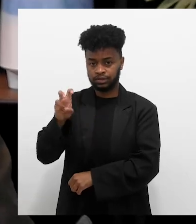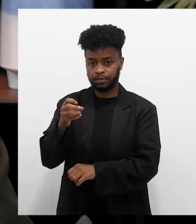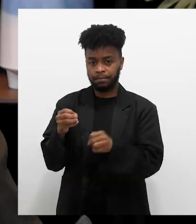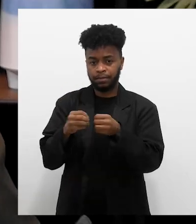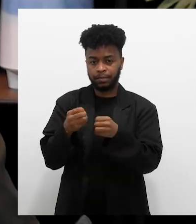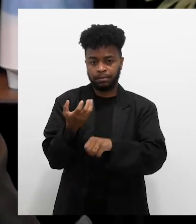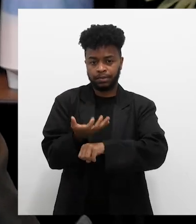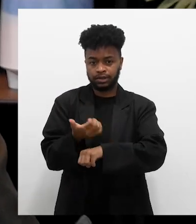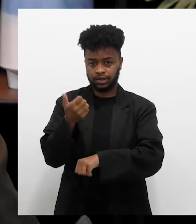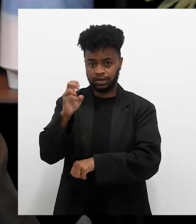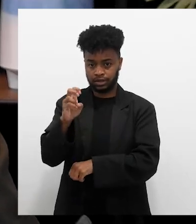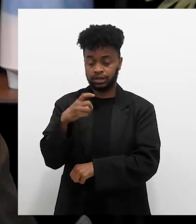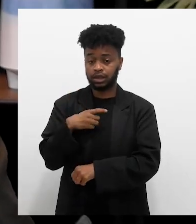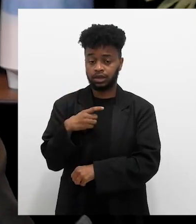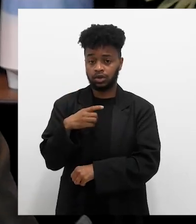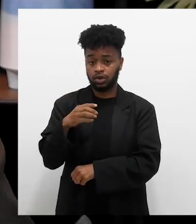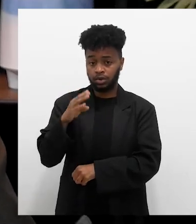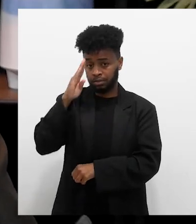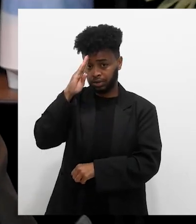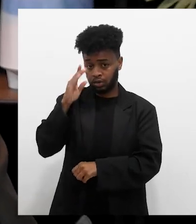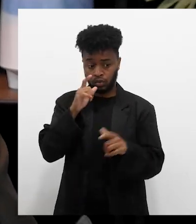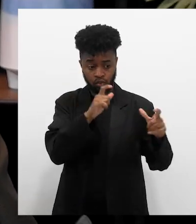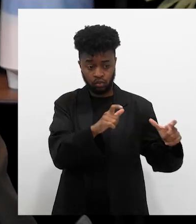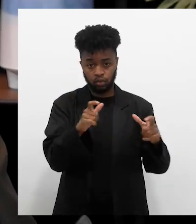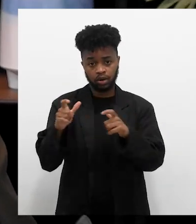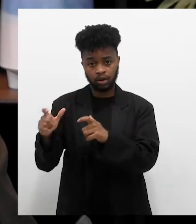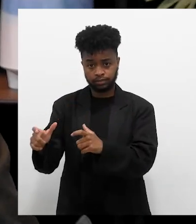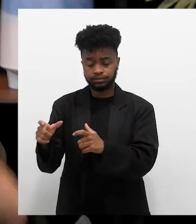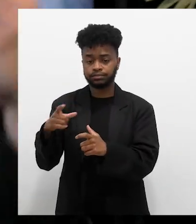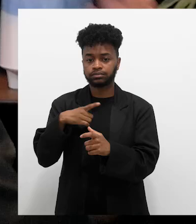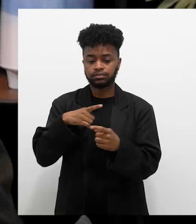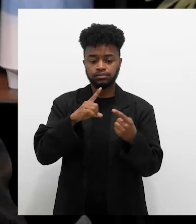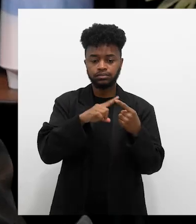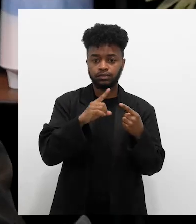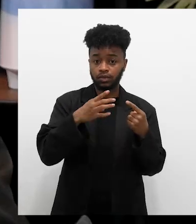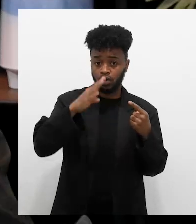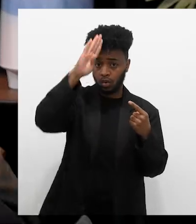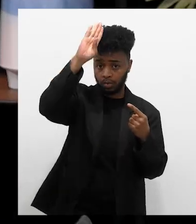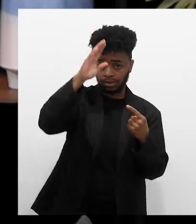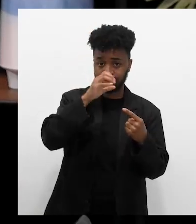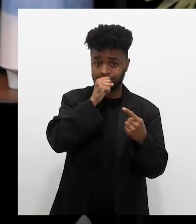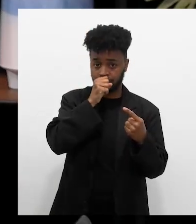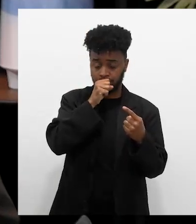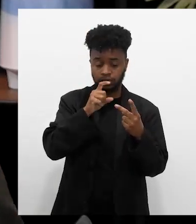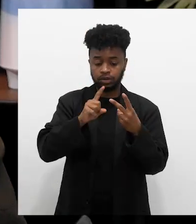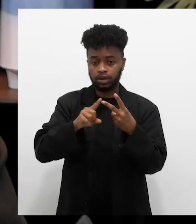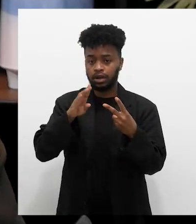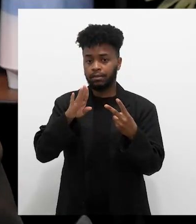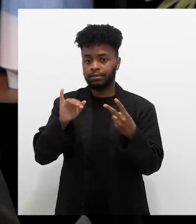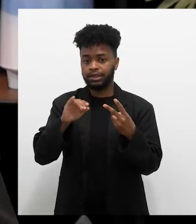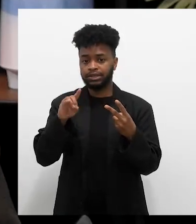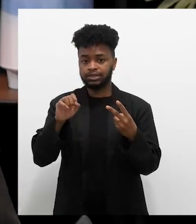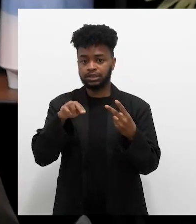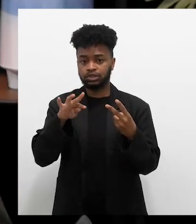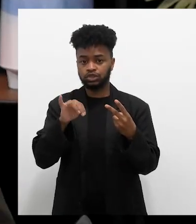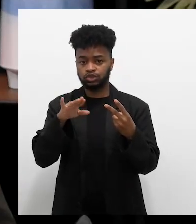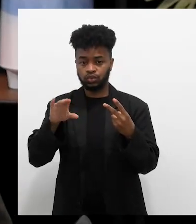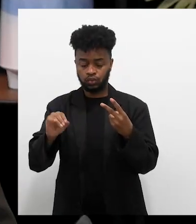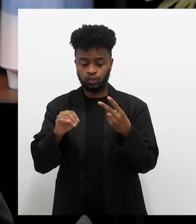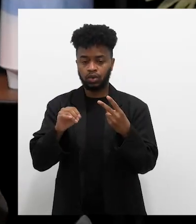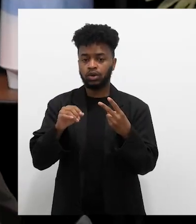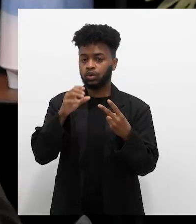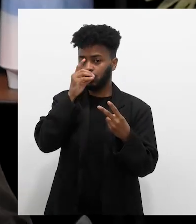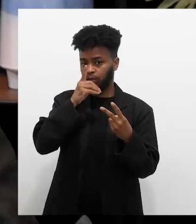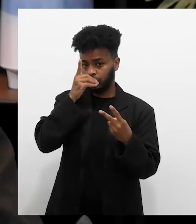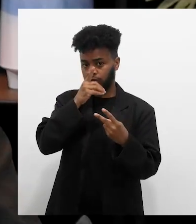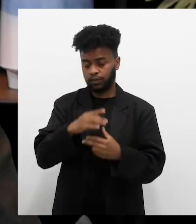Teles, ali ao lado da Praça 15. Então são os dois principais lugares onde eu celebro, no rito romano aos sábados e no rito bizantino, usando partes